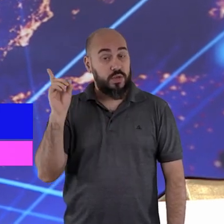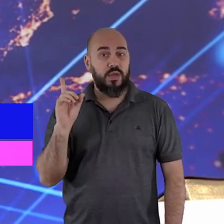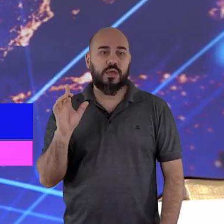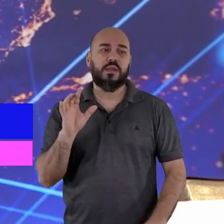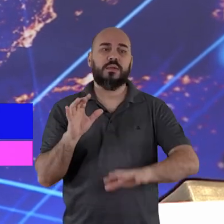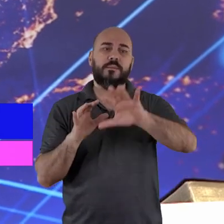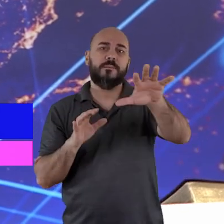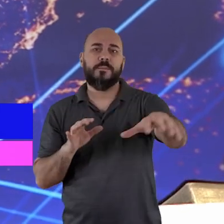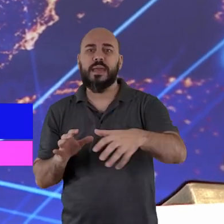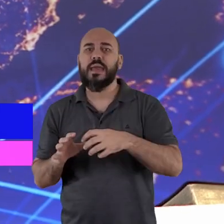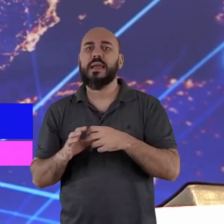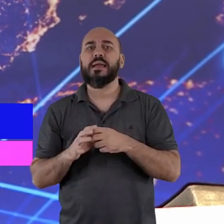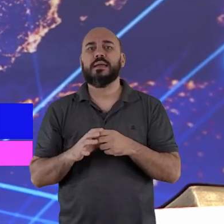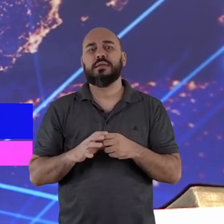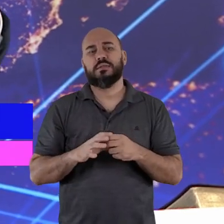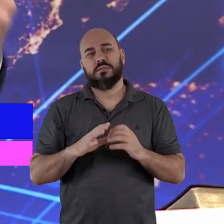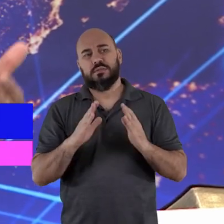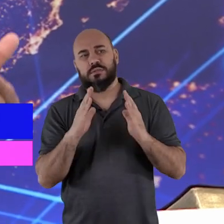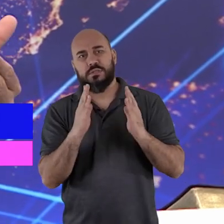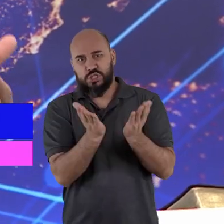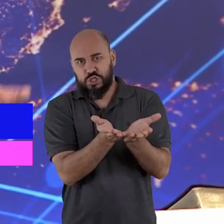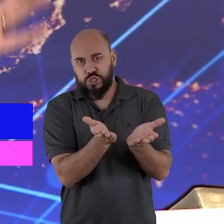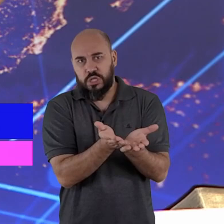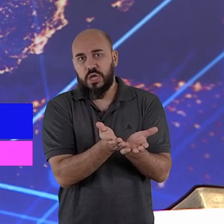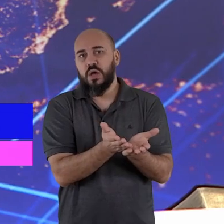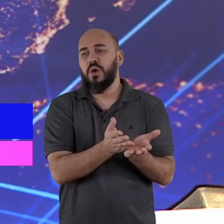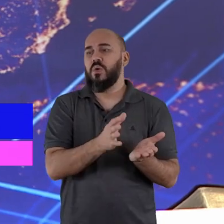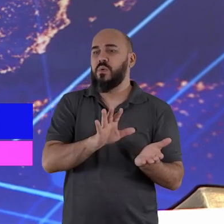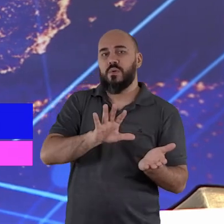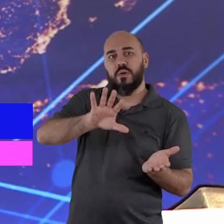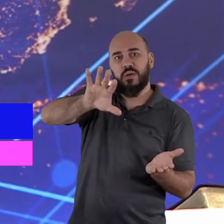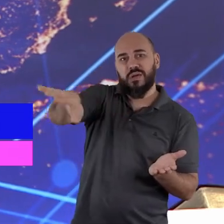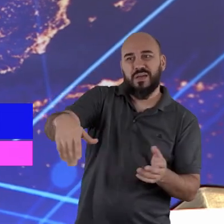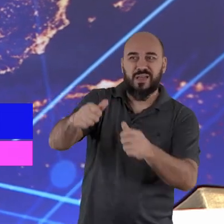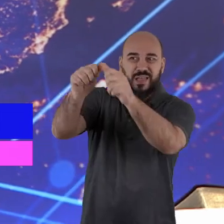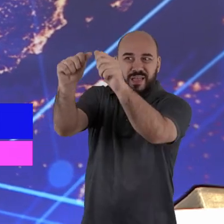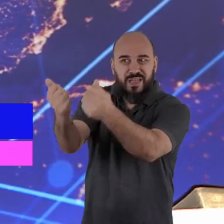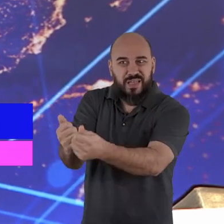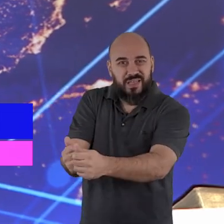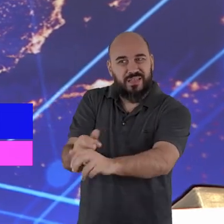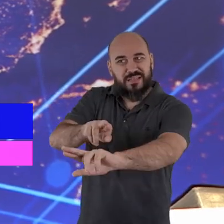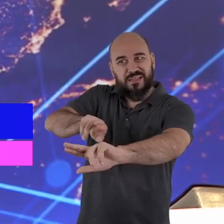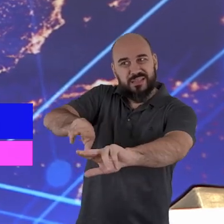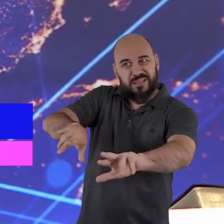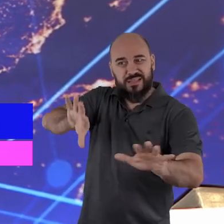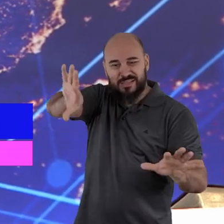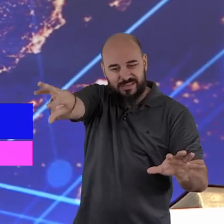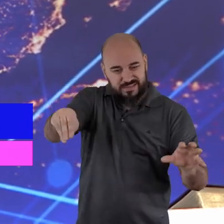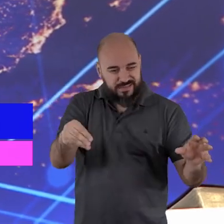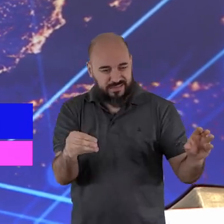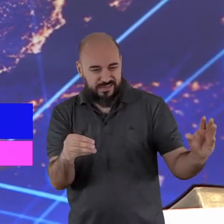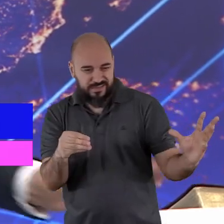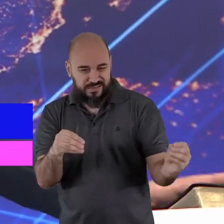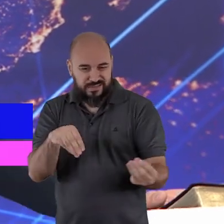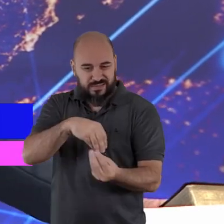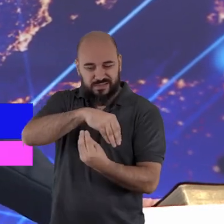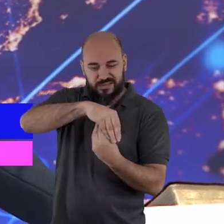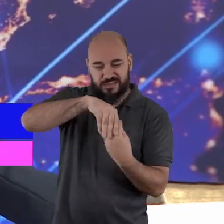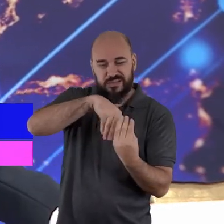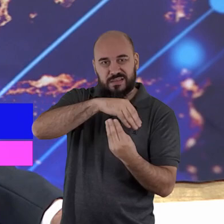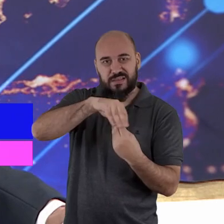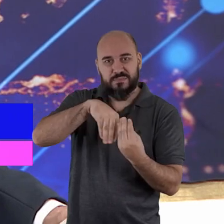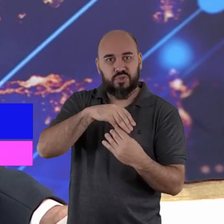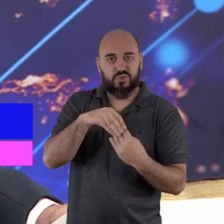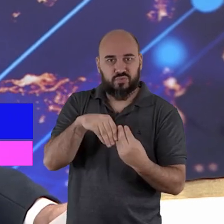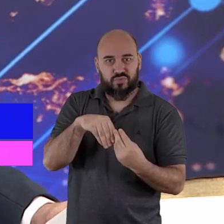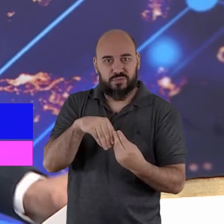cristianismo alguns costumes do paganismo que não faziam parte da igreja cristã. A igreja cristã,